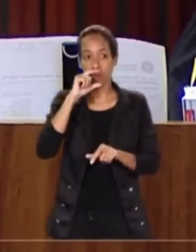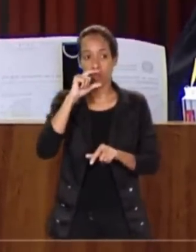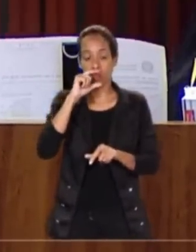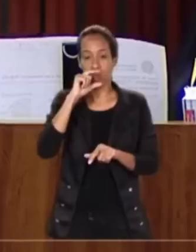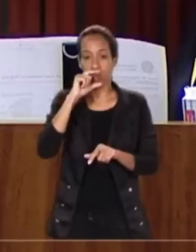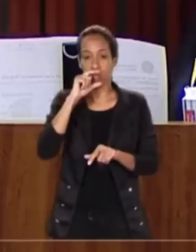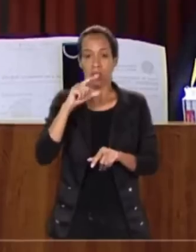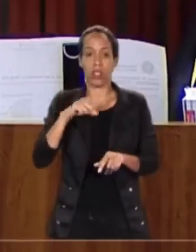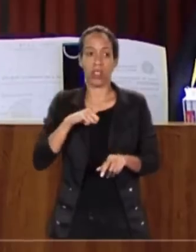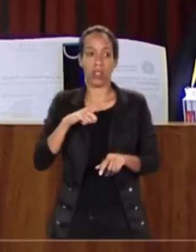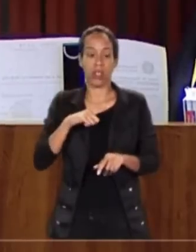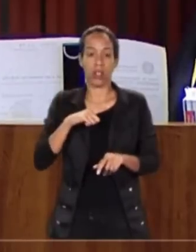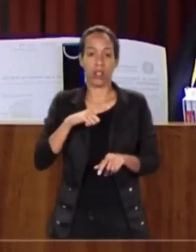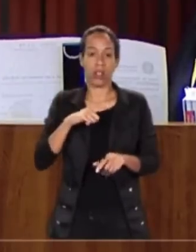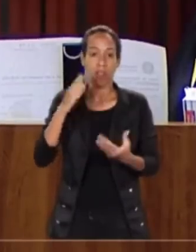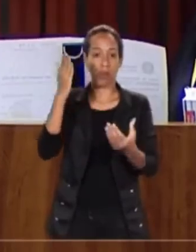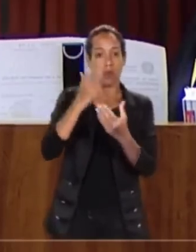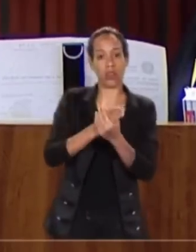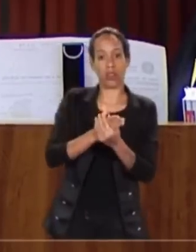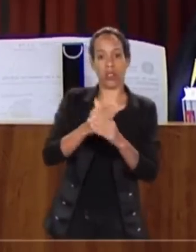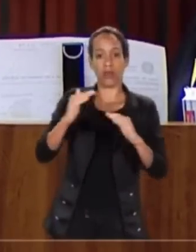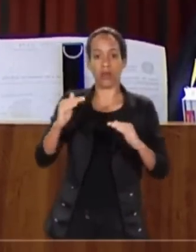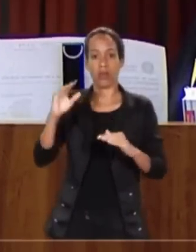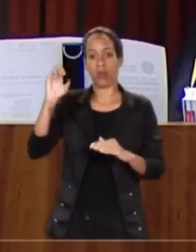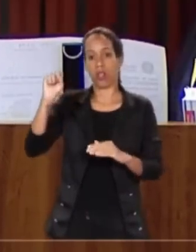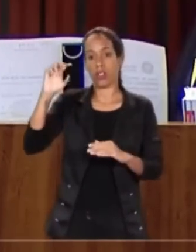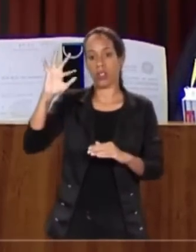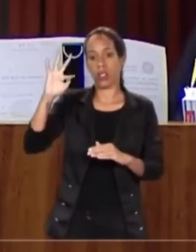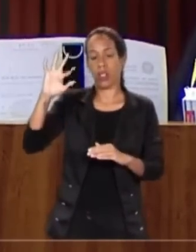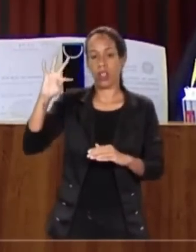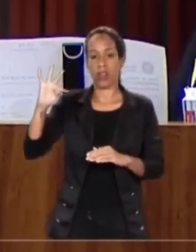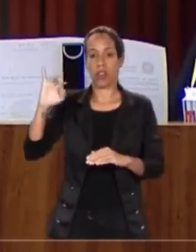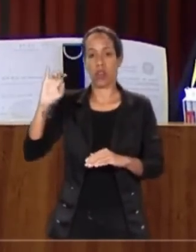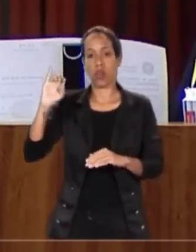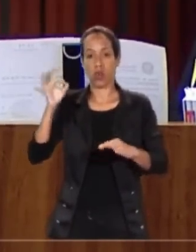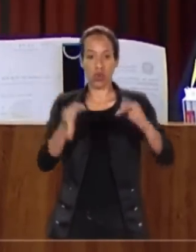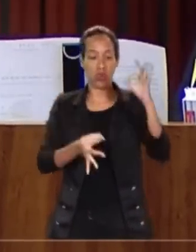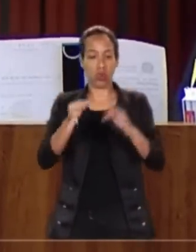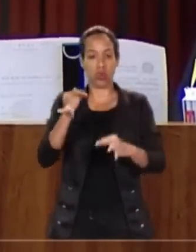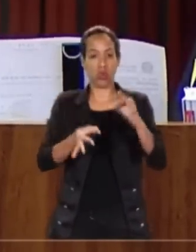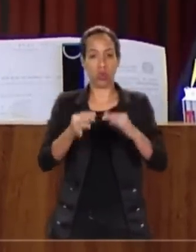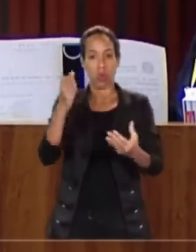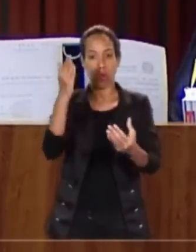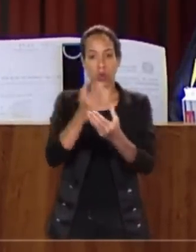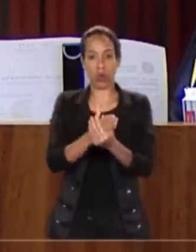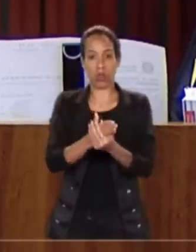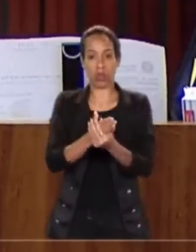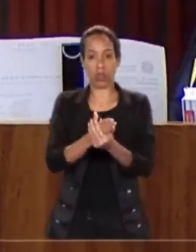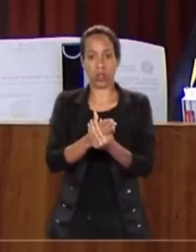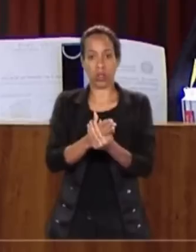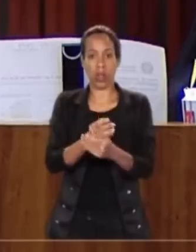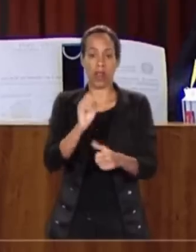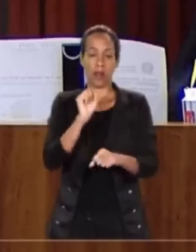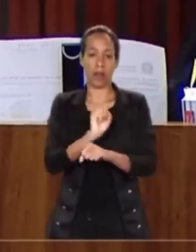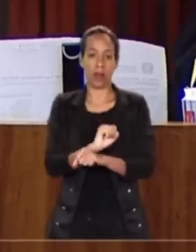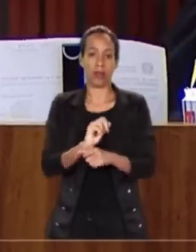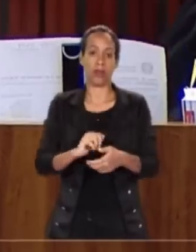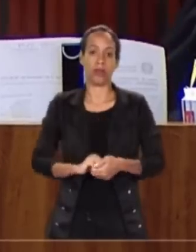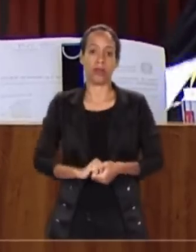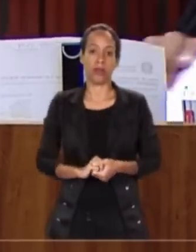em virtude de enquetes no Supremo Tribunal Federal em seguida o julgamento do processo foi suspenso